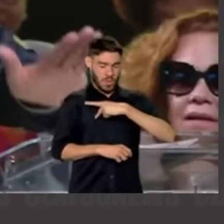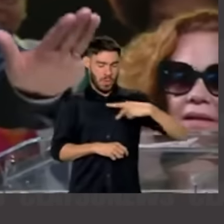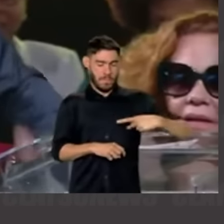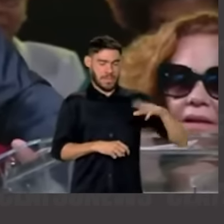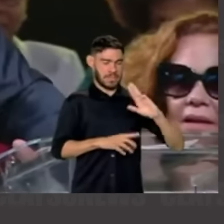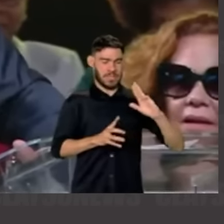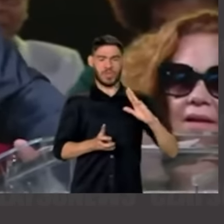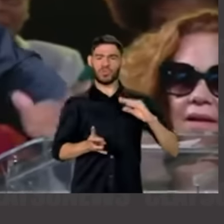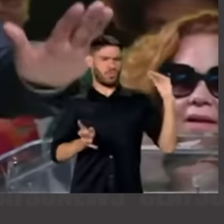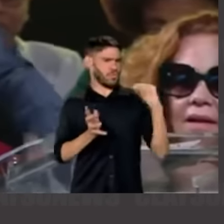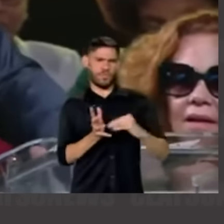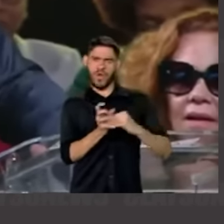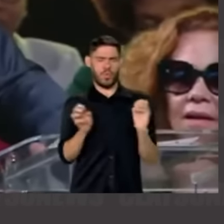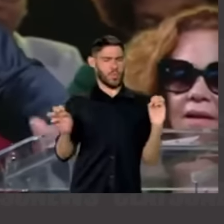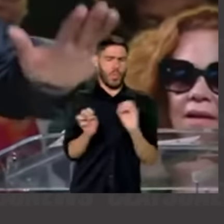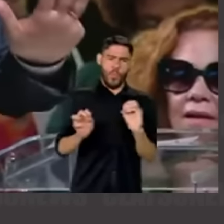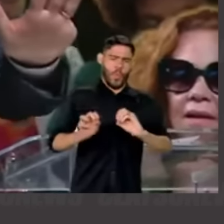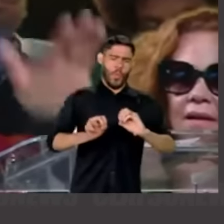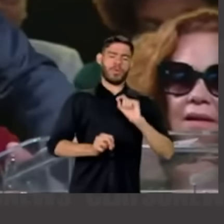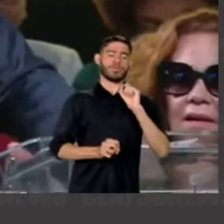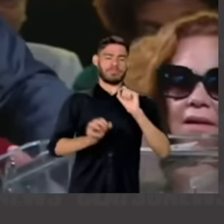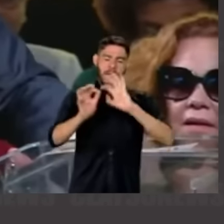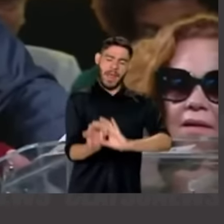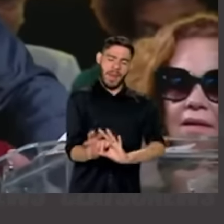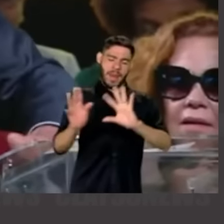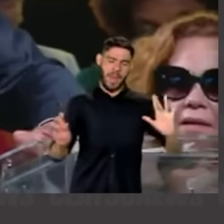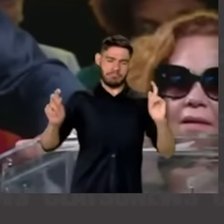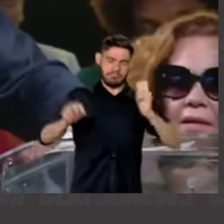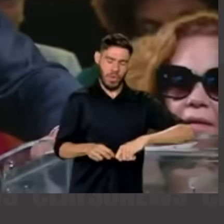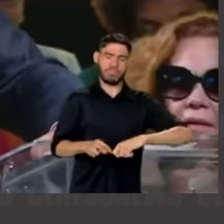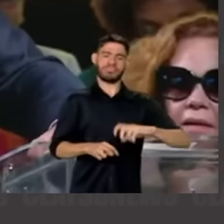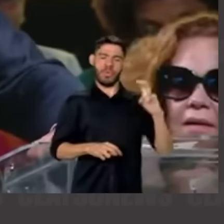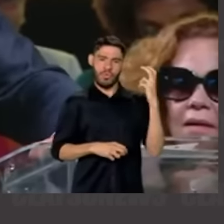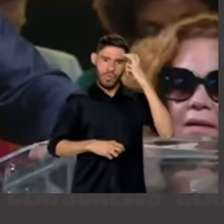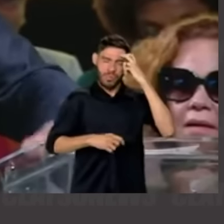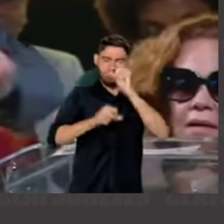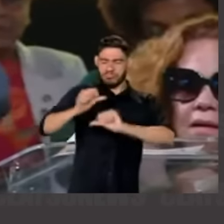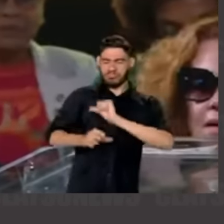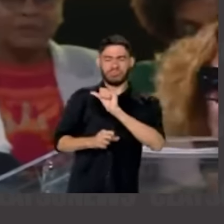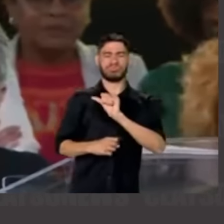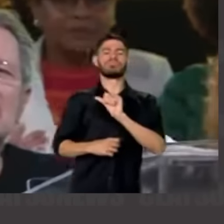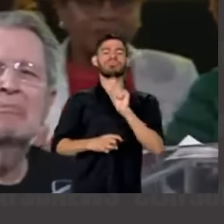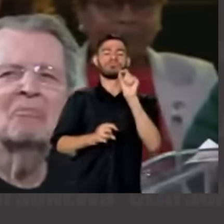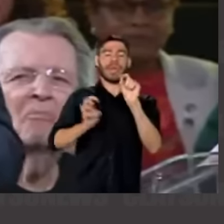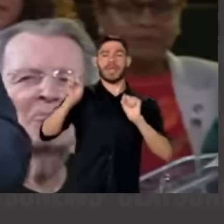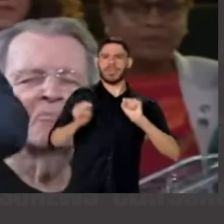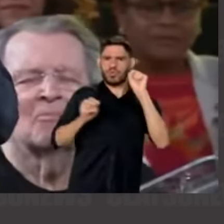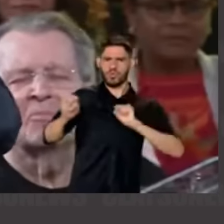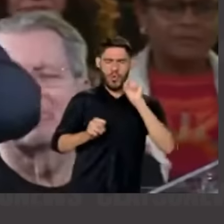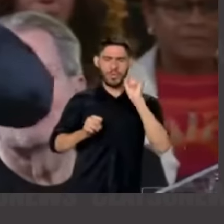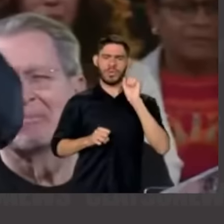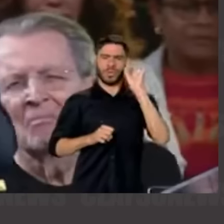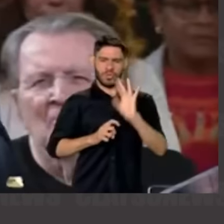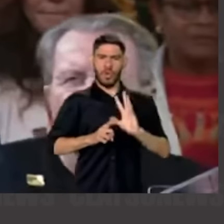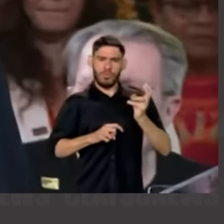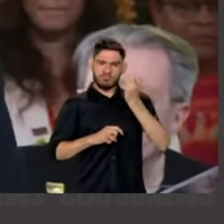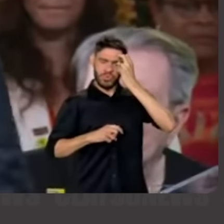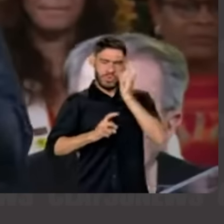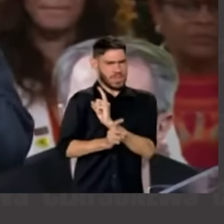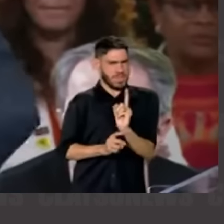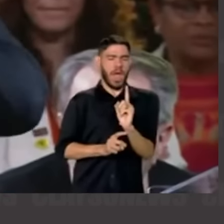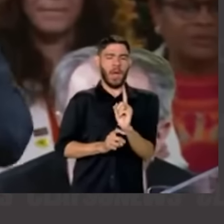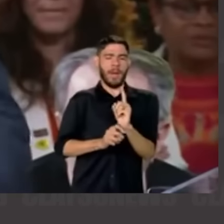não faltará, em algum momento, disposição para que a cultura se transforme numa indústria, não apenas de cultura,